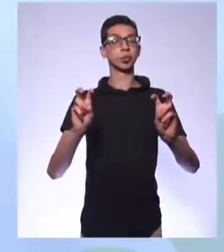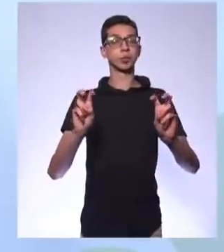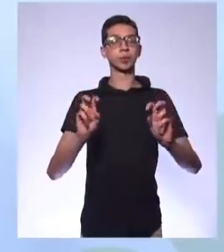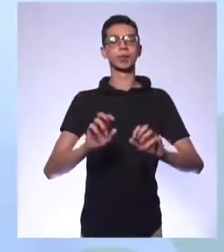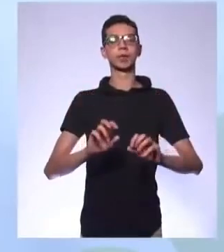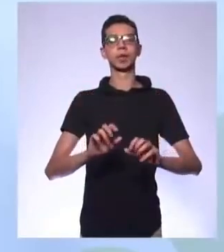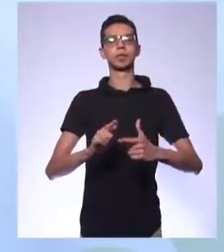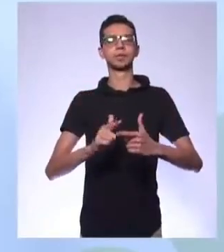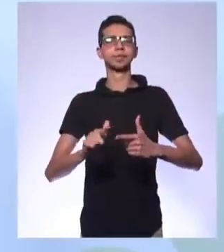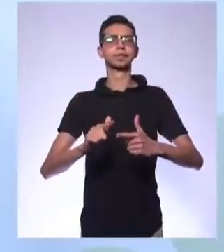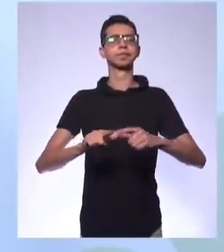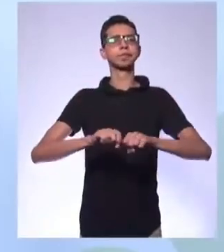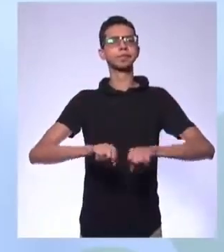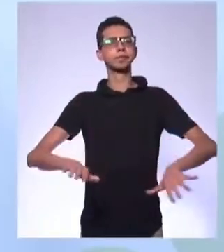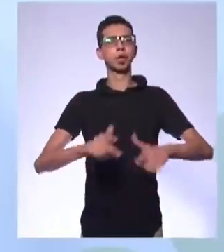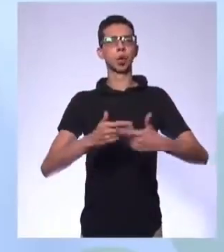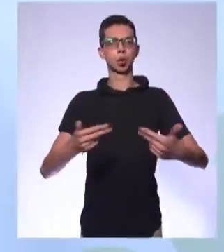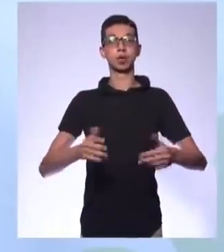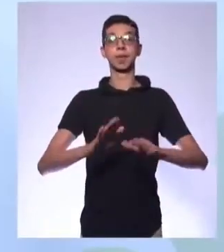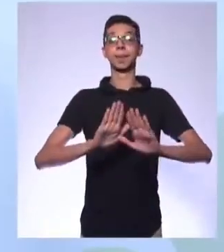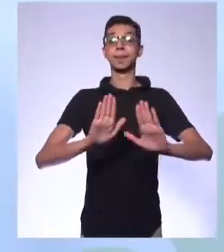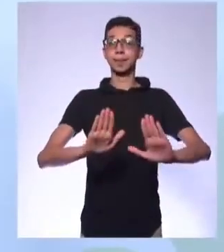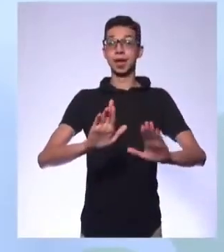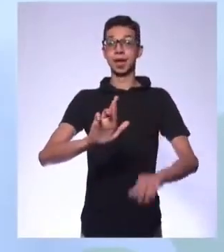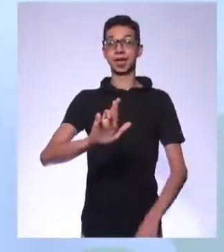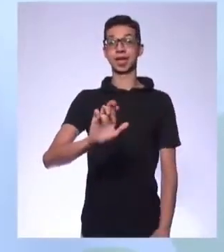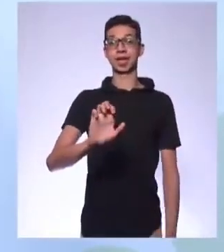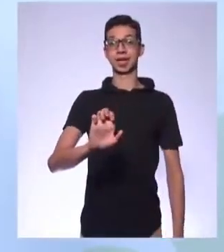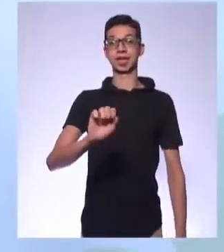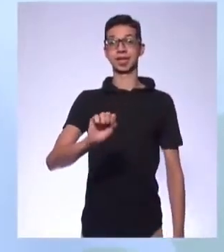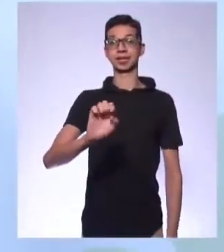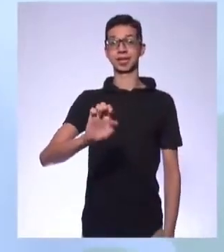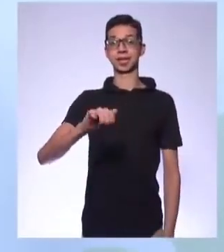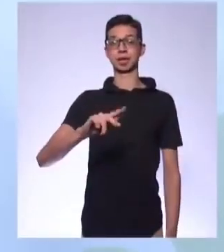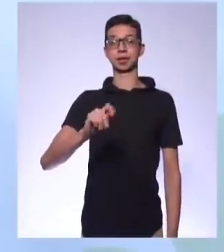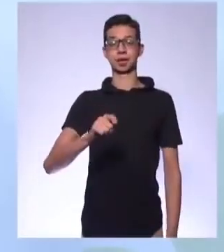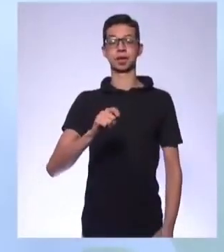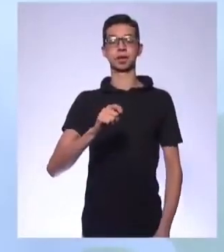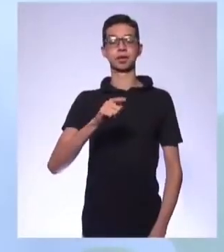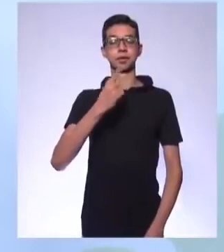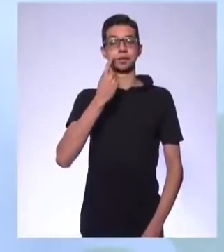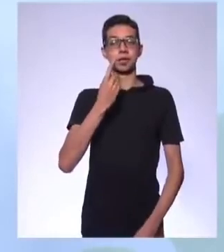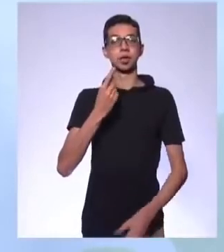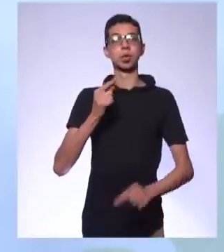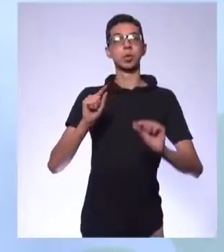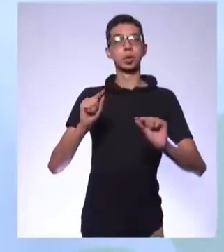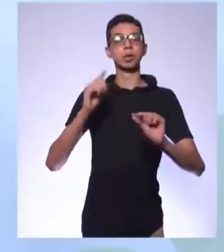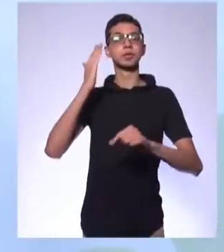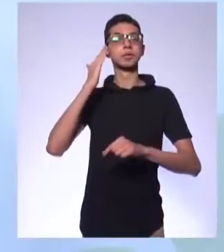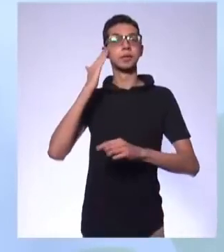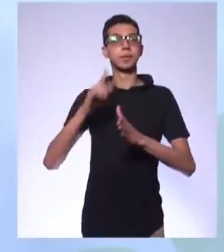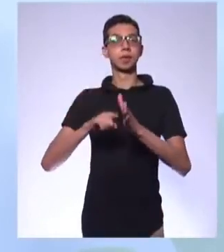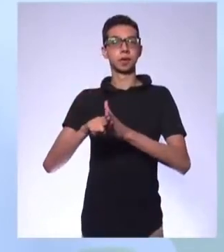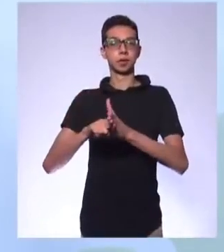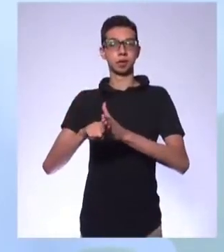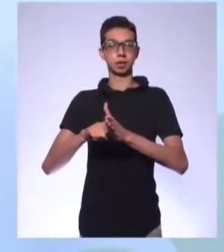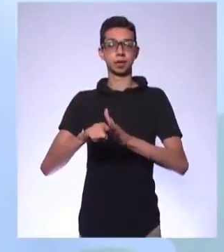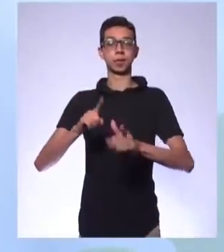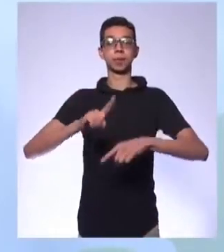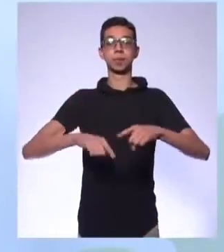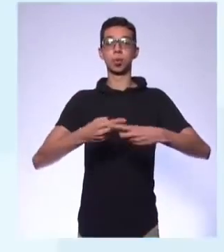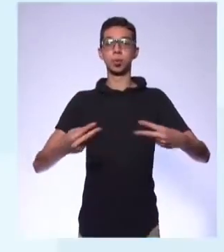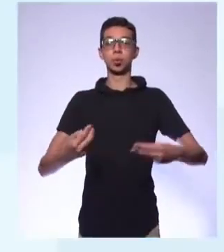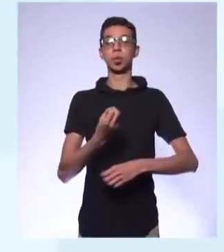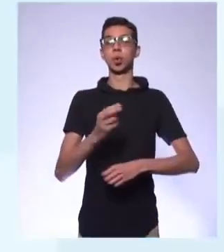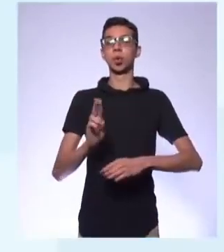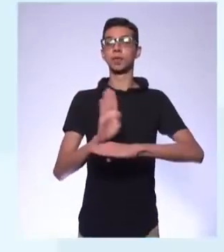A resenha, você já vai preparado para saber sobre um filme e tal, sobre um produto artístico aí. A resenha, vamos